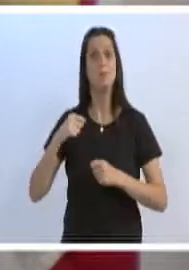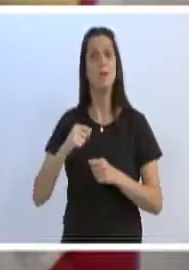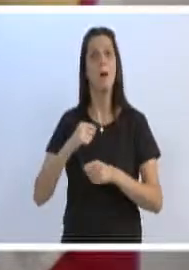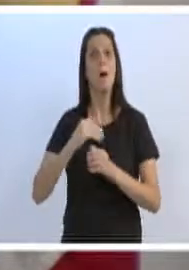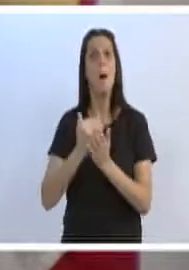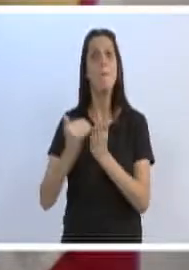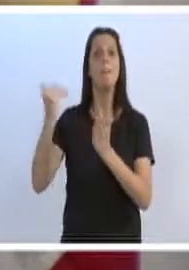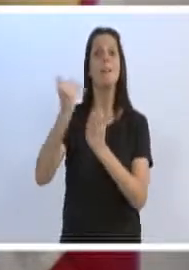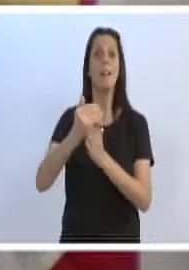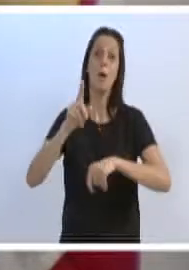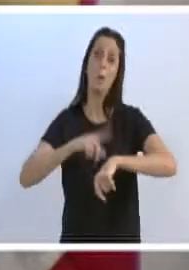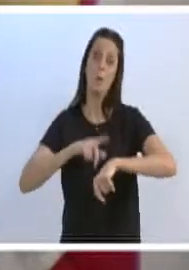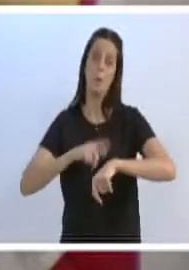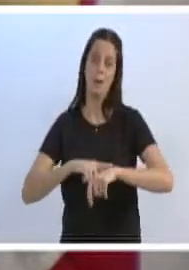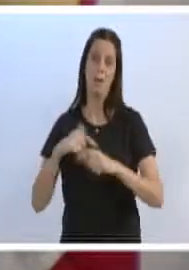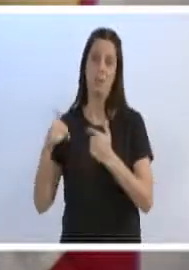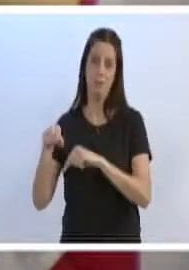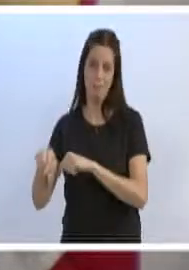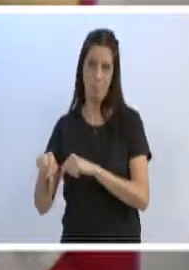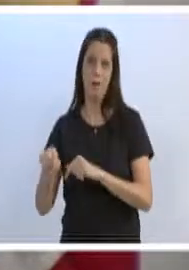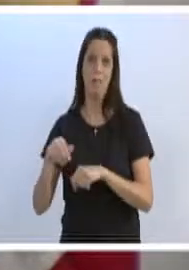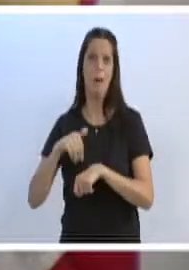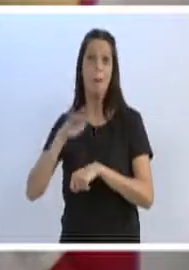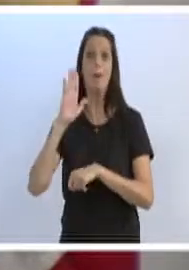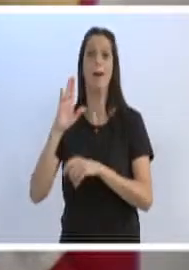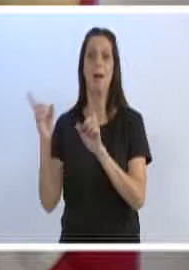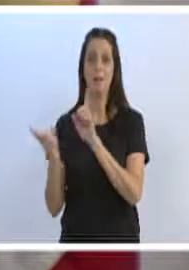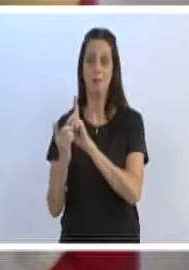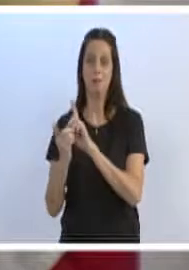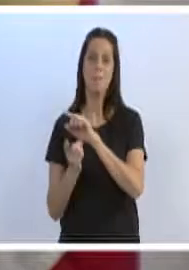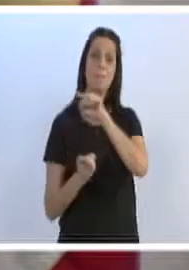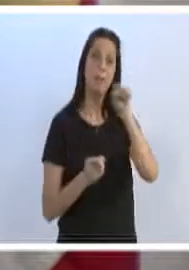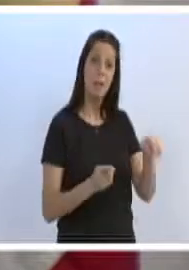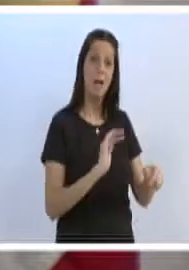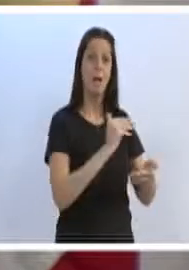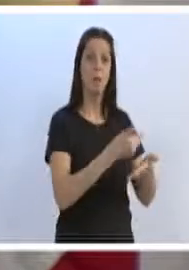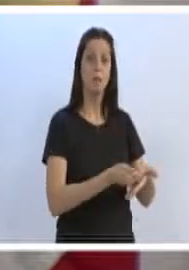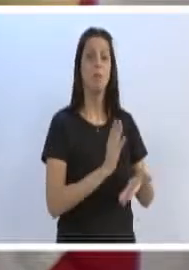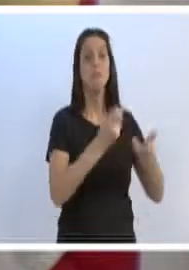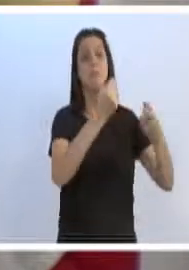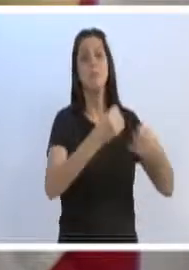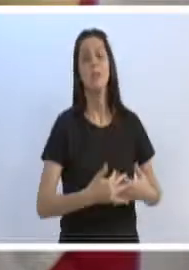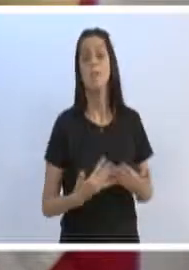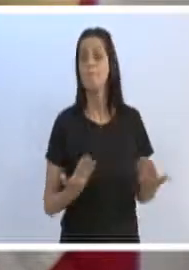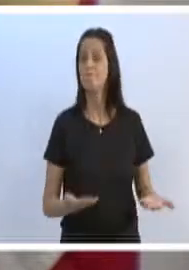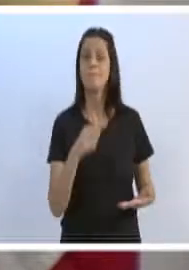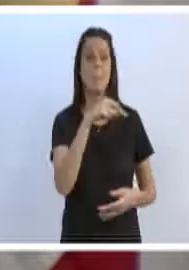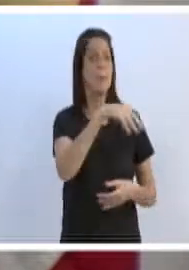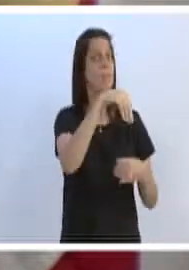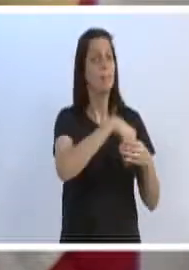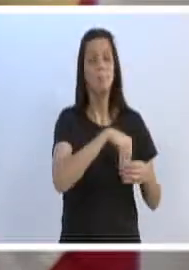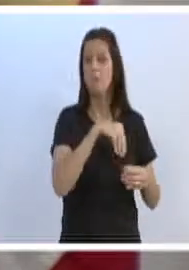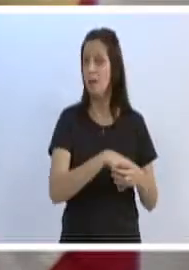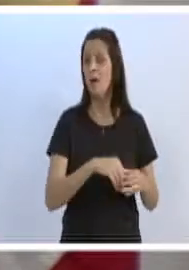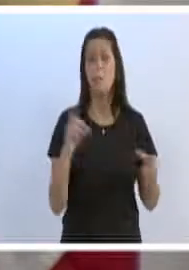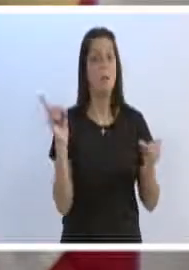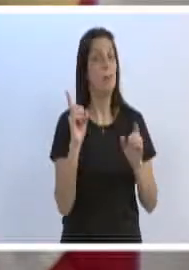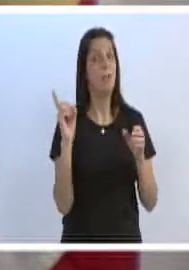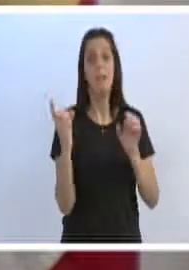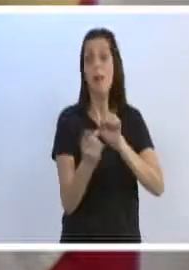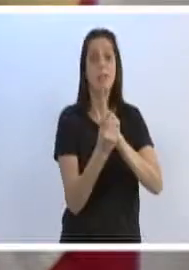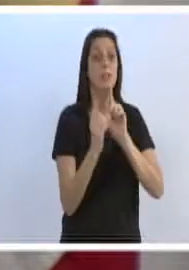até porque o santo antônio deliberou que muitos atendimentos não estão sendo mais acolhidos no